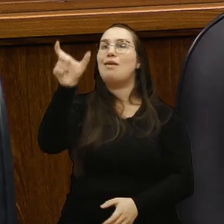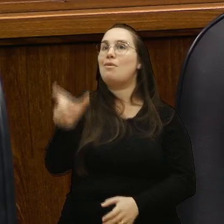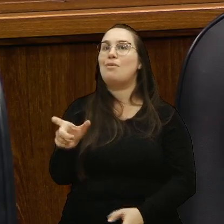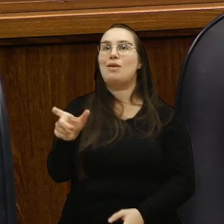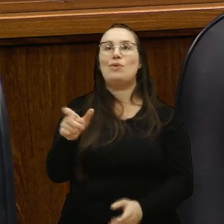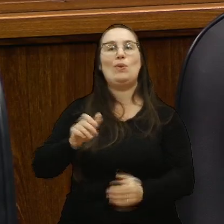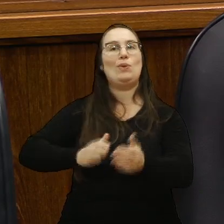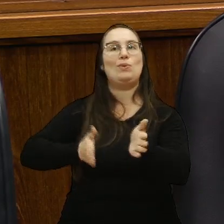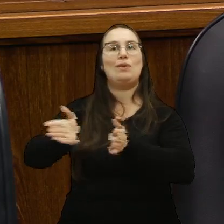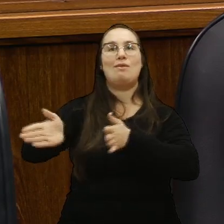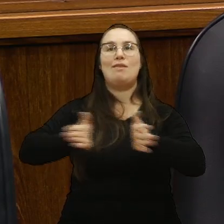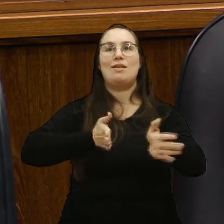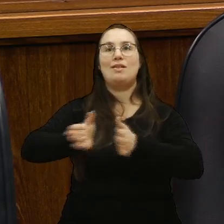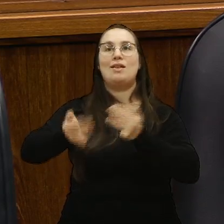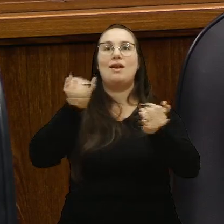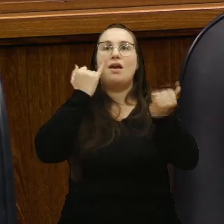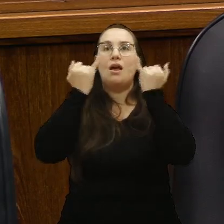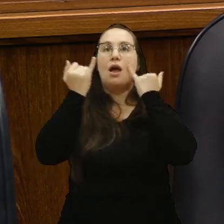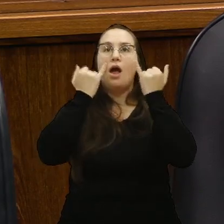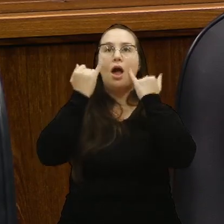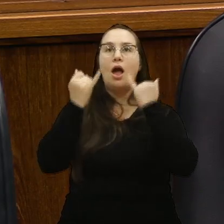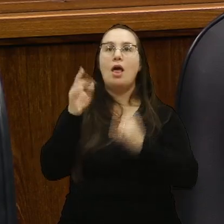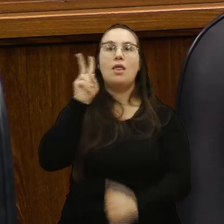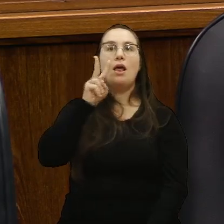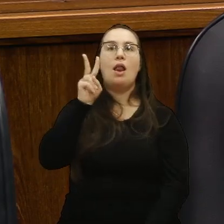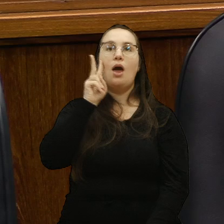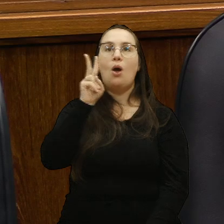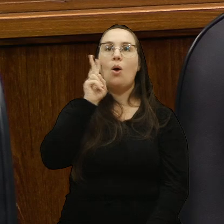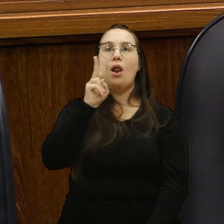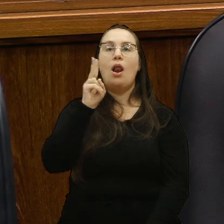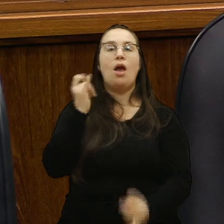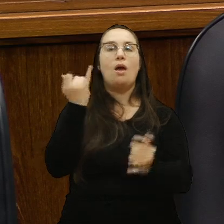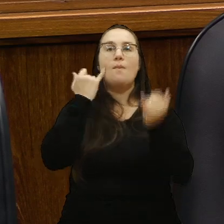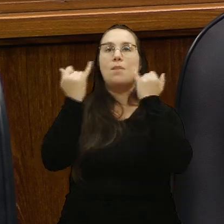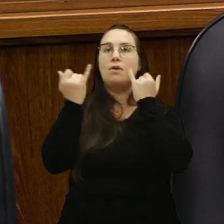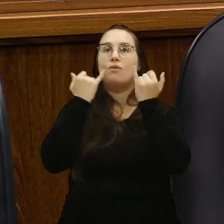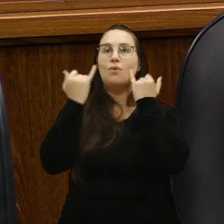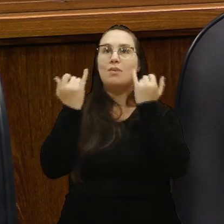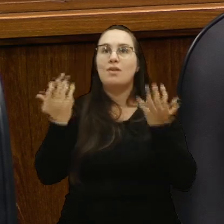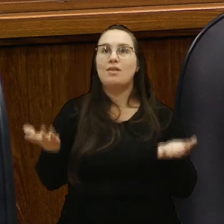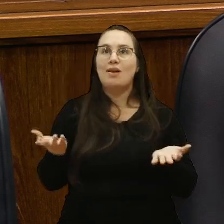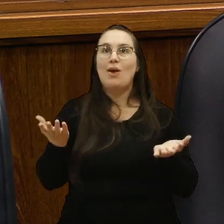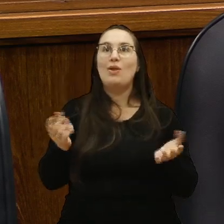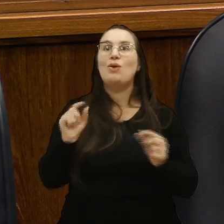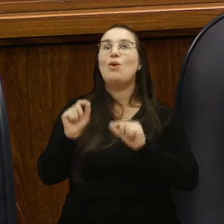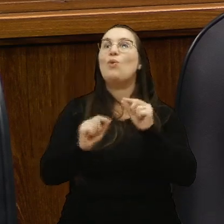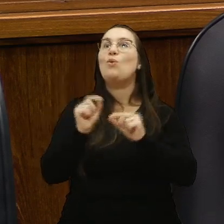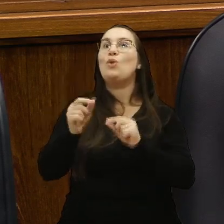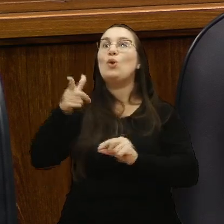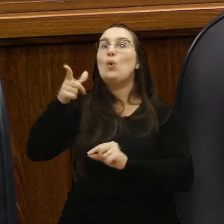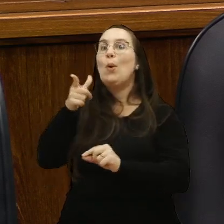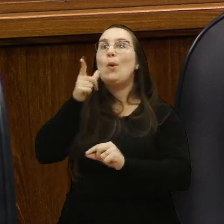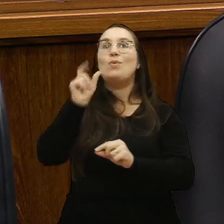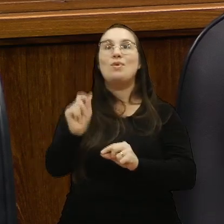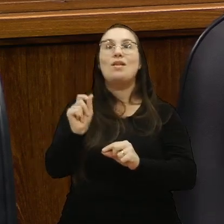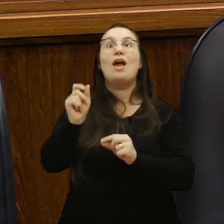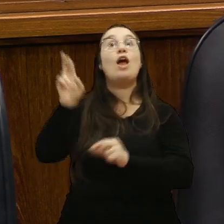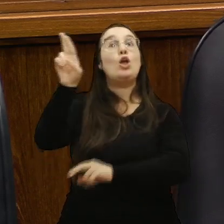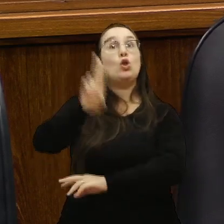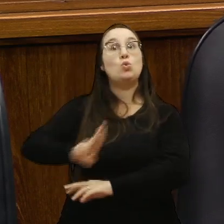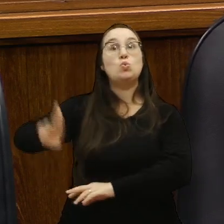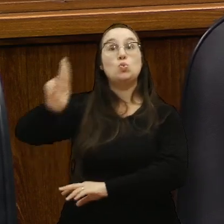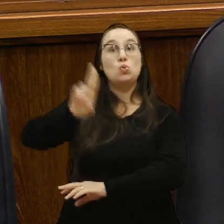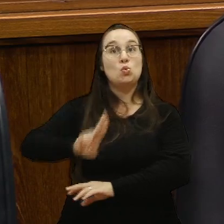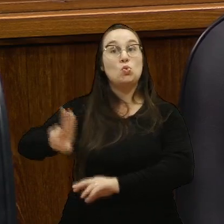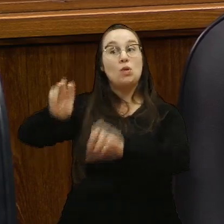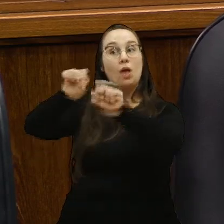teve acesso àquela informação, não lembra mais daquela informação. Então, quando a gente consegue tornar o usuário do